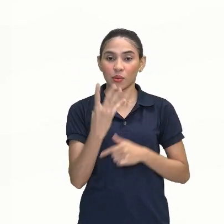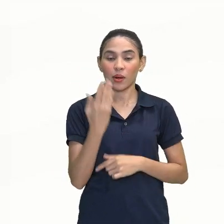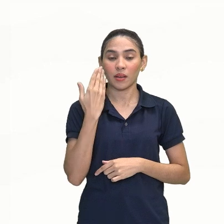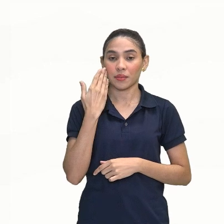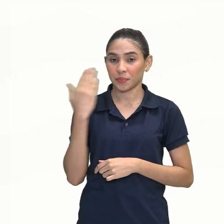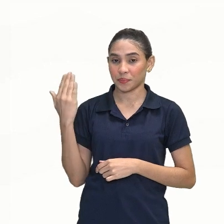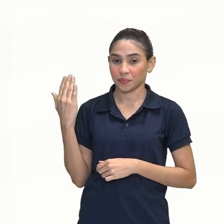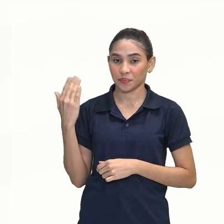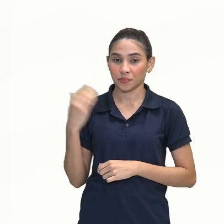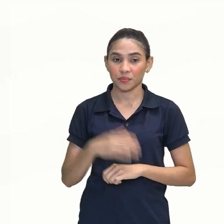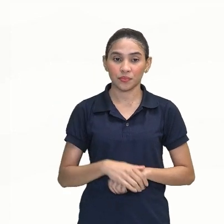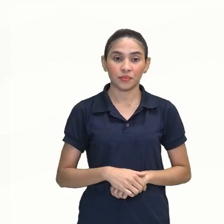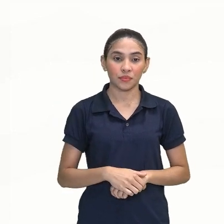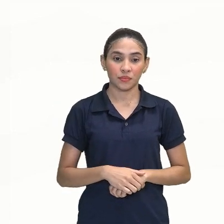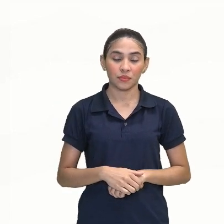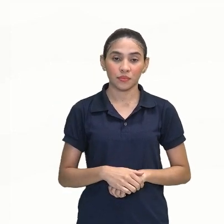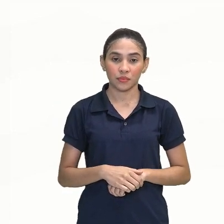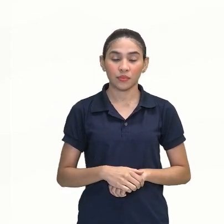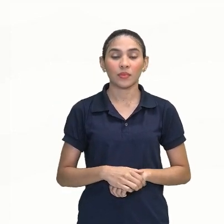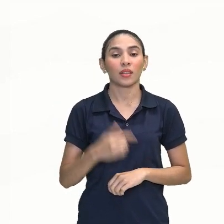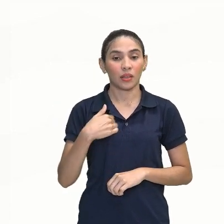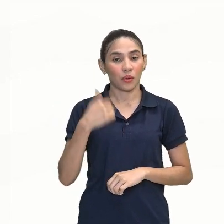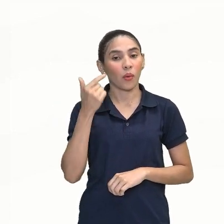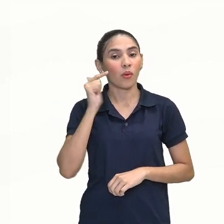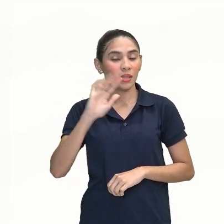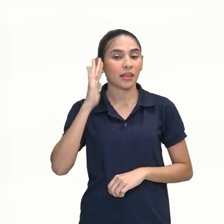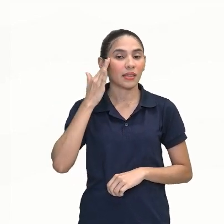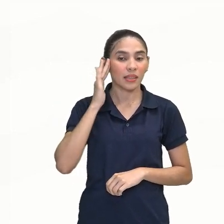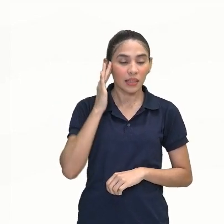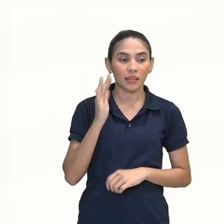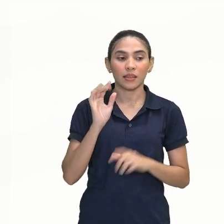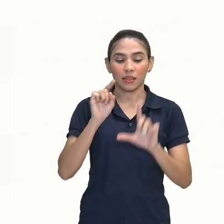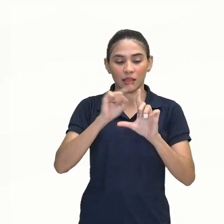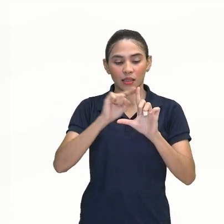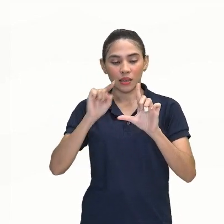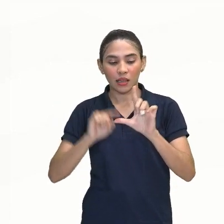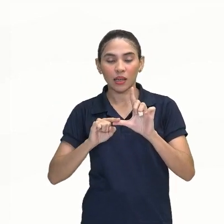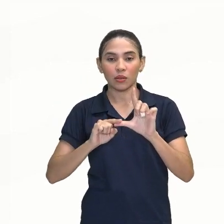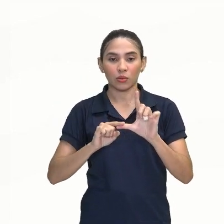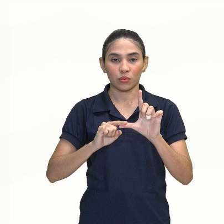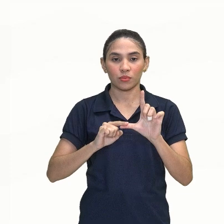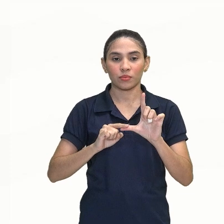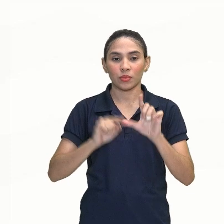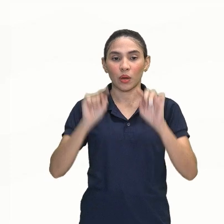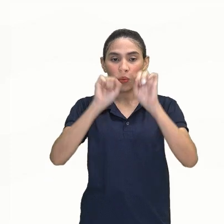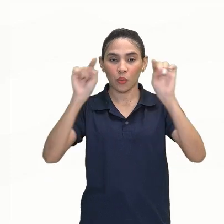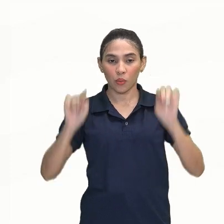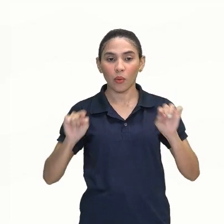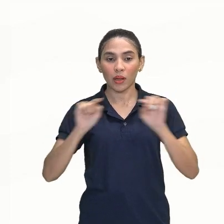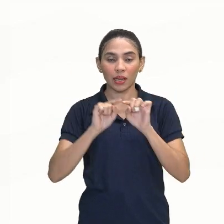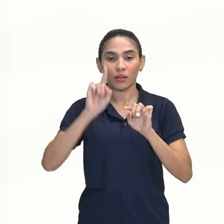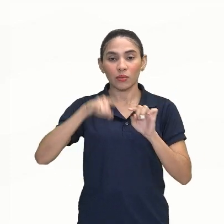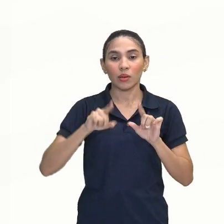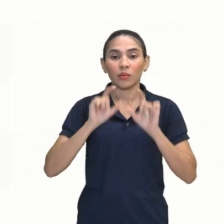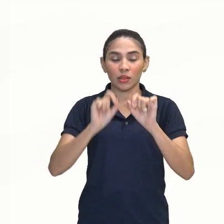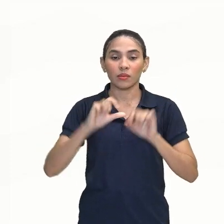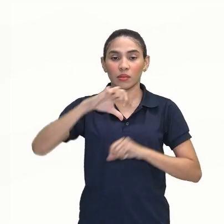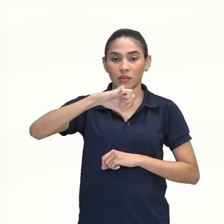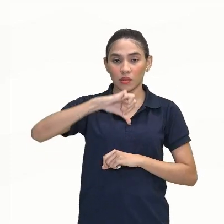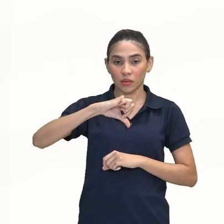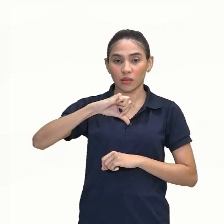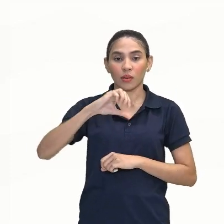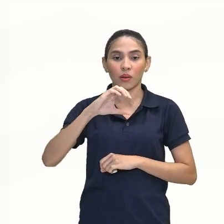por 4. E aí eu vou saber que cada ângulo aqui do meu quadrado vai medir